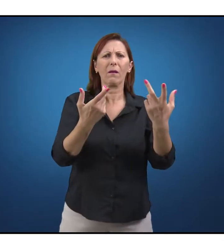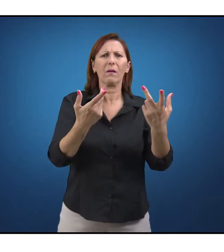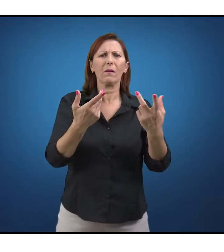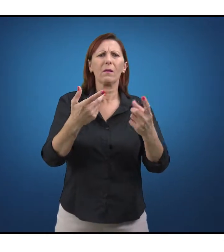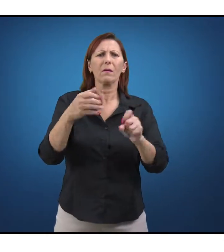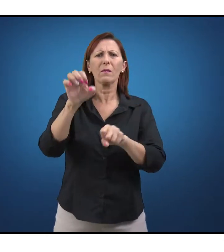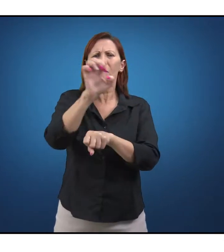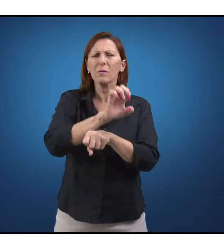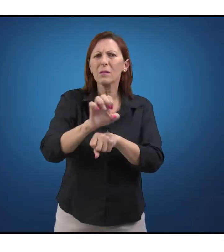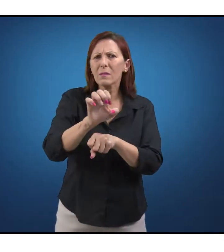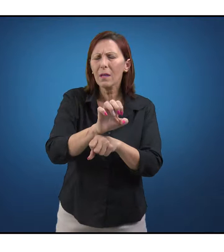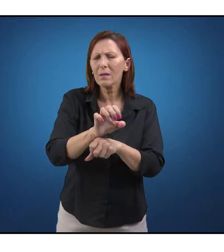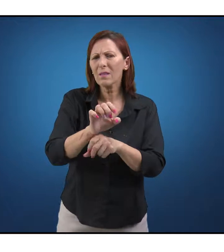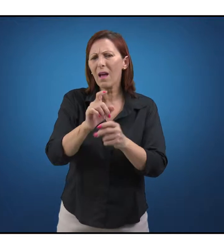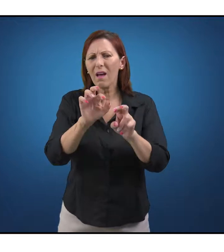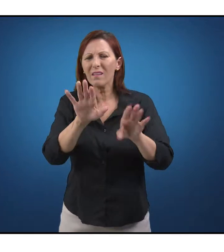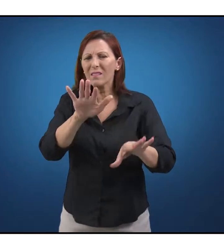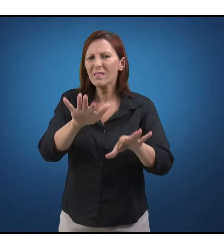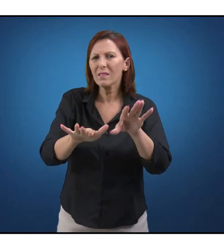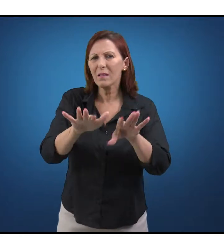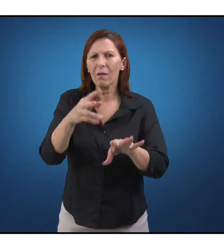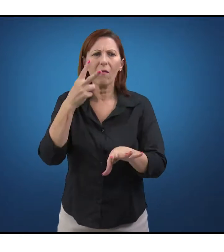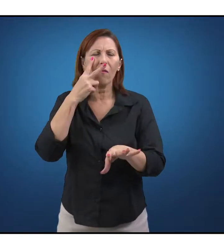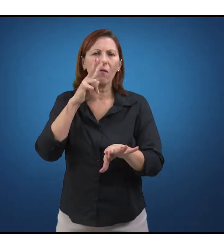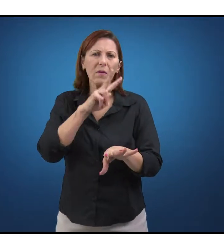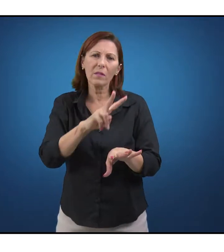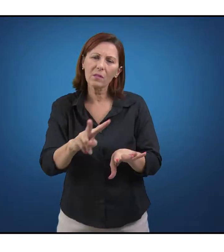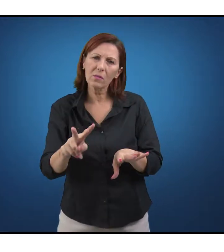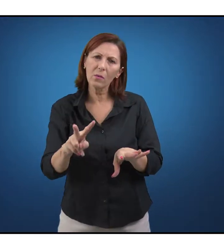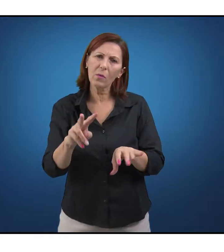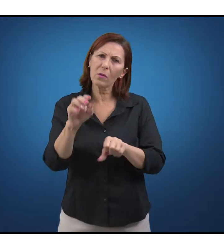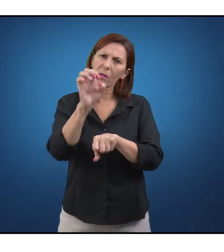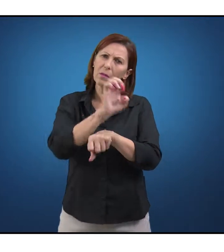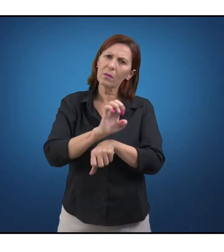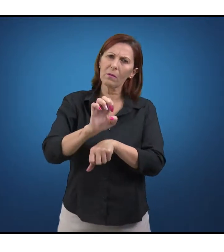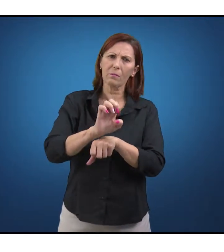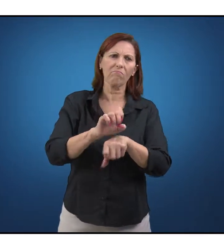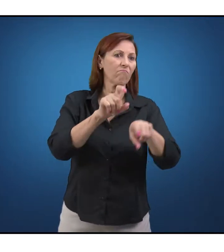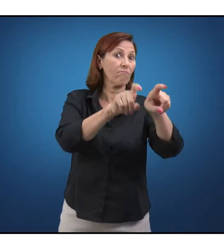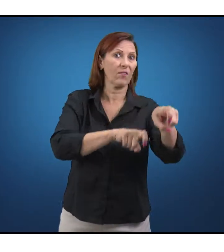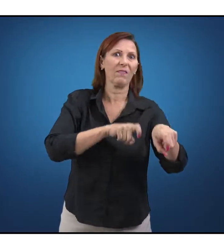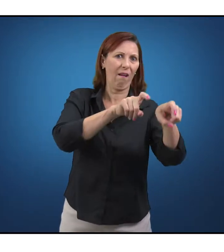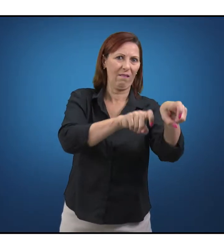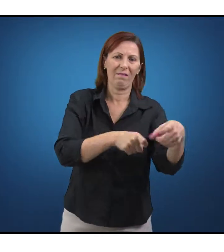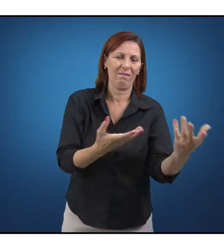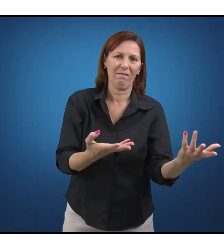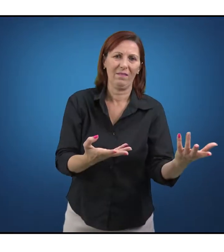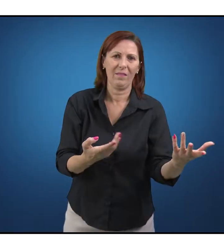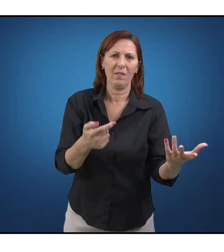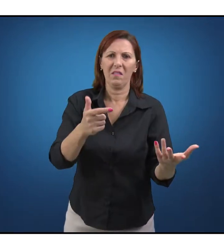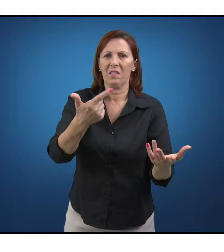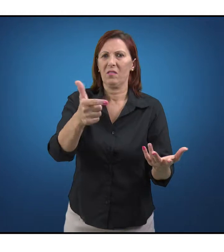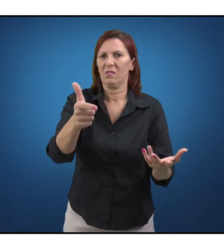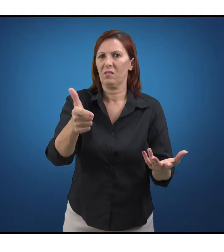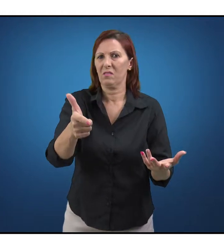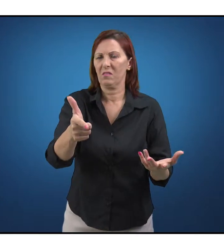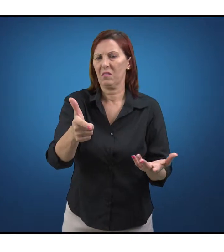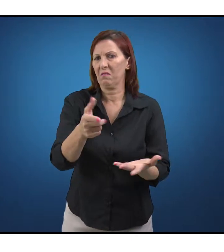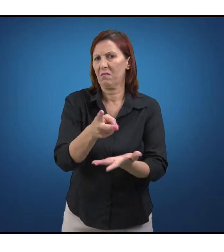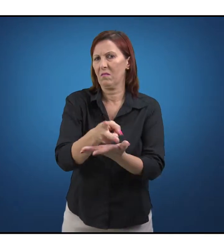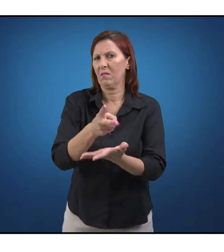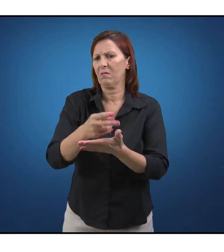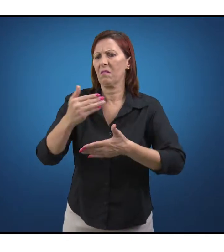estado que muitas vezes era apenas visto como um estado rural. Nós não tínhamos ainda um